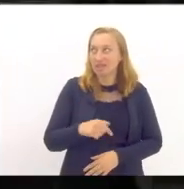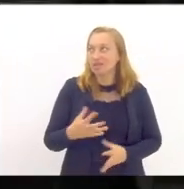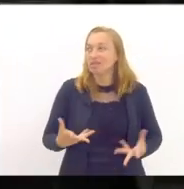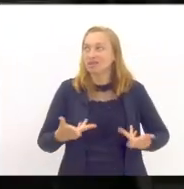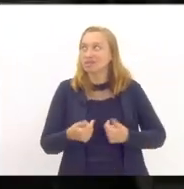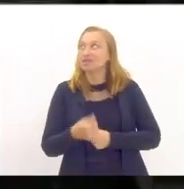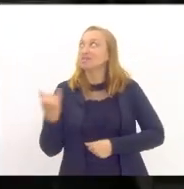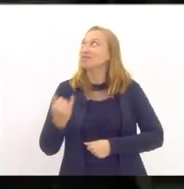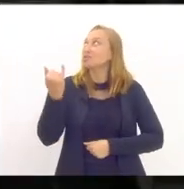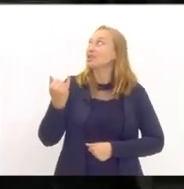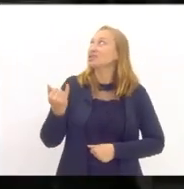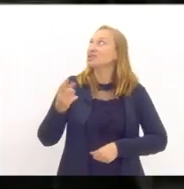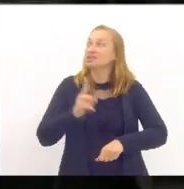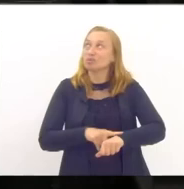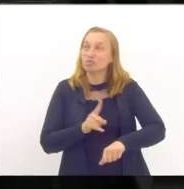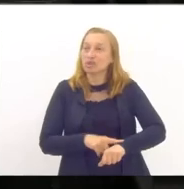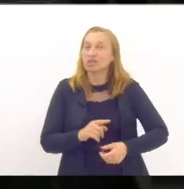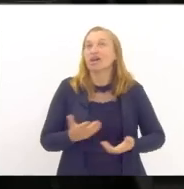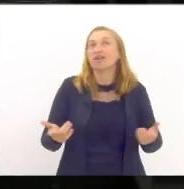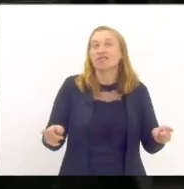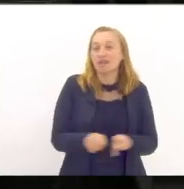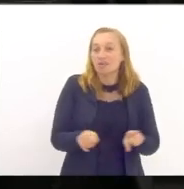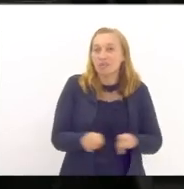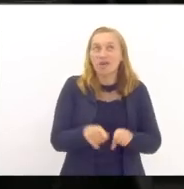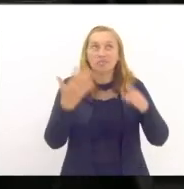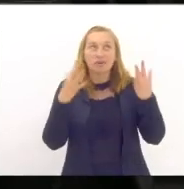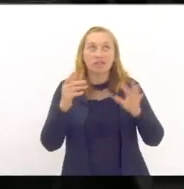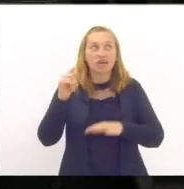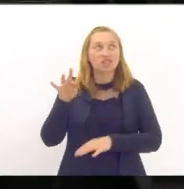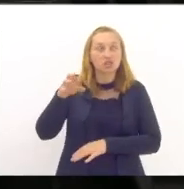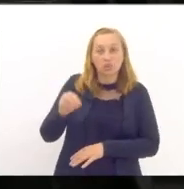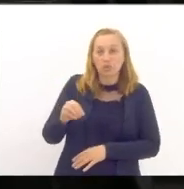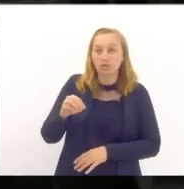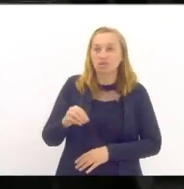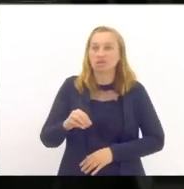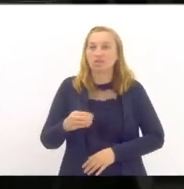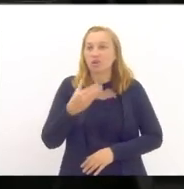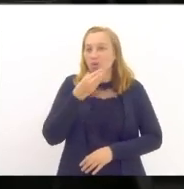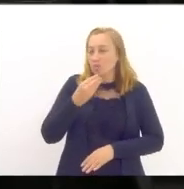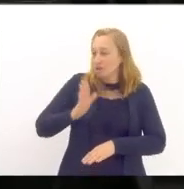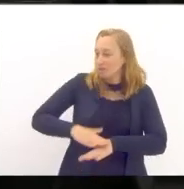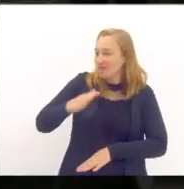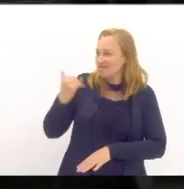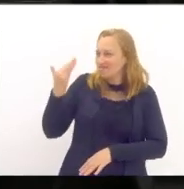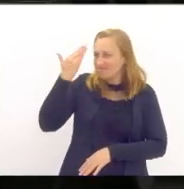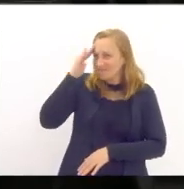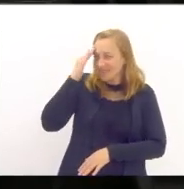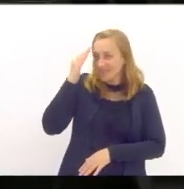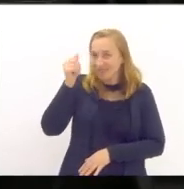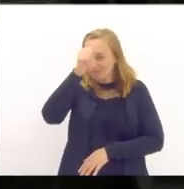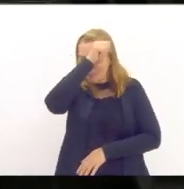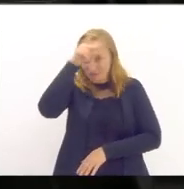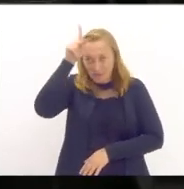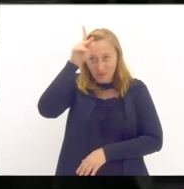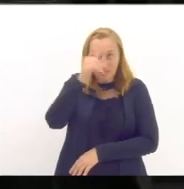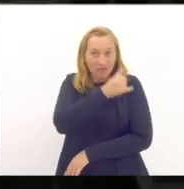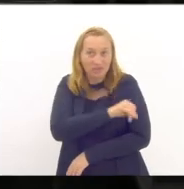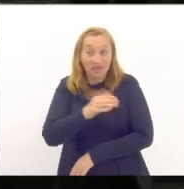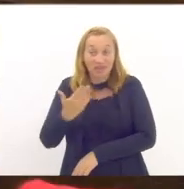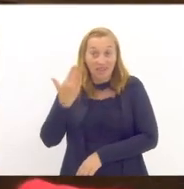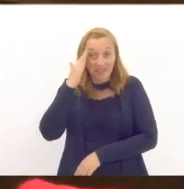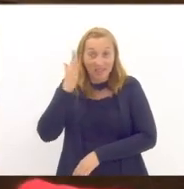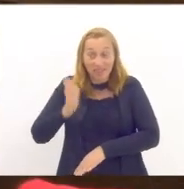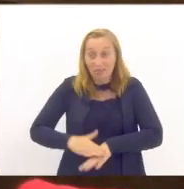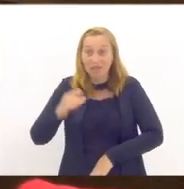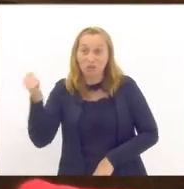é muito importante nesse momento. Queria cumprimentar o Antônio Sá, que é o cara que mais entende da Prefeitura do Rio, entende mais do que o prefeito, com